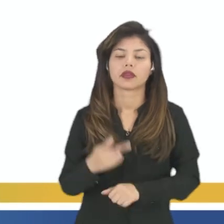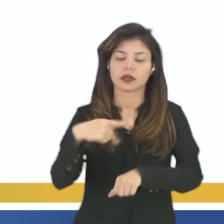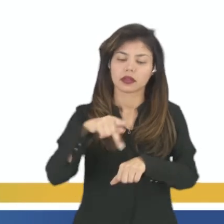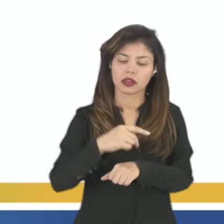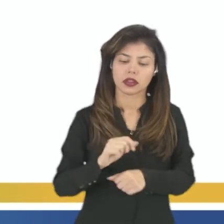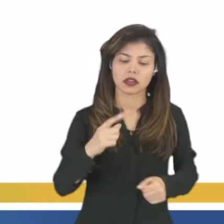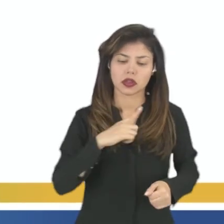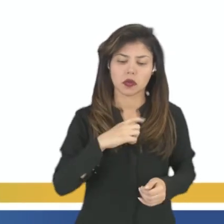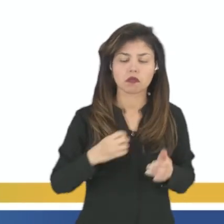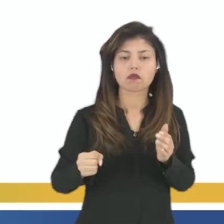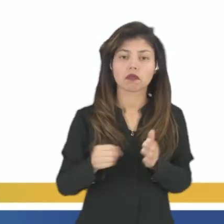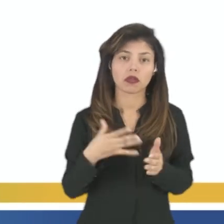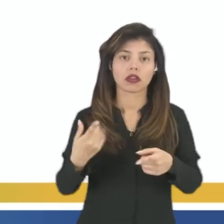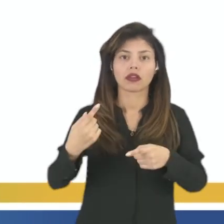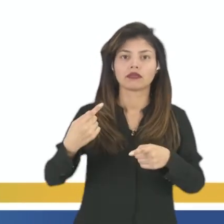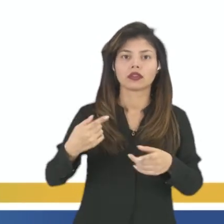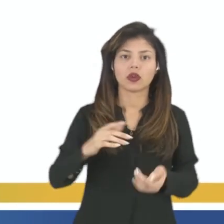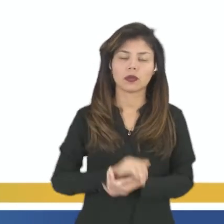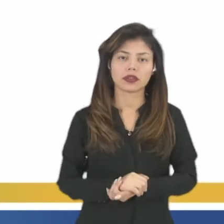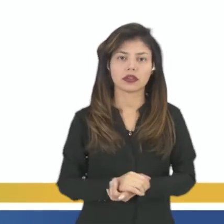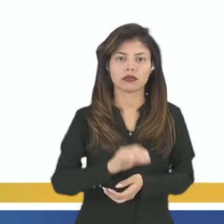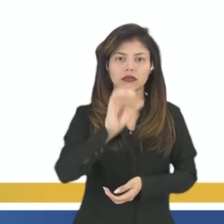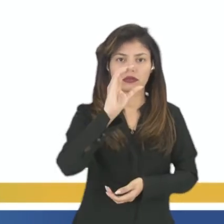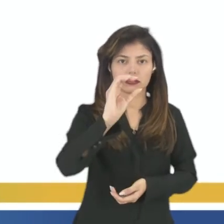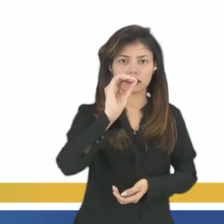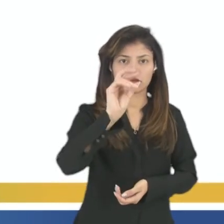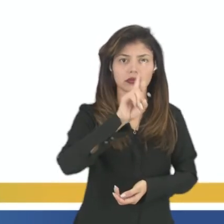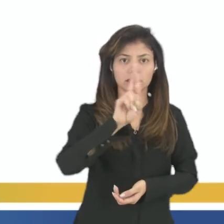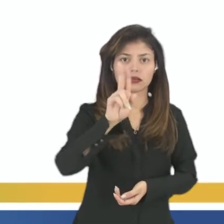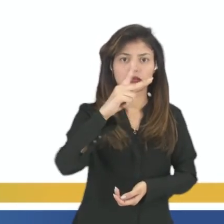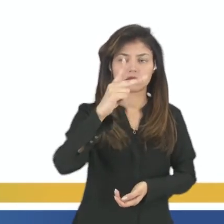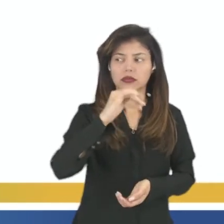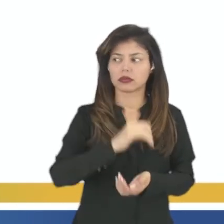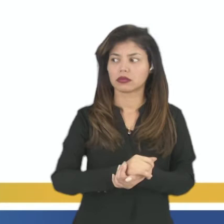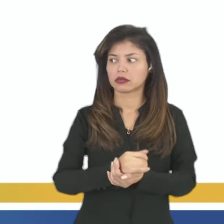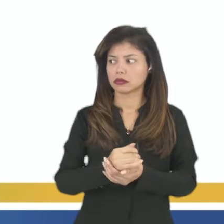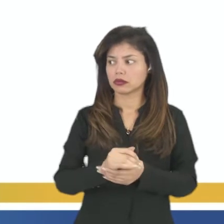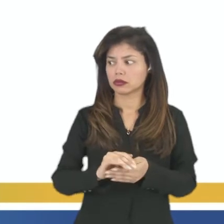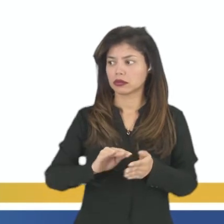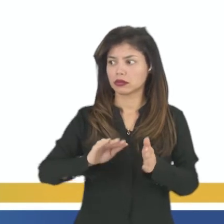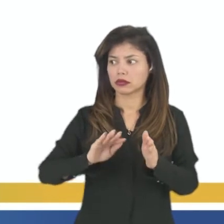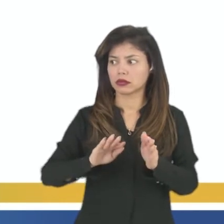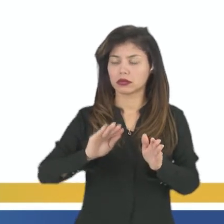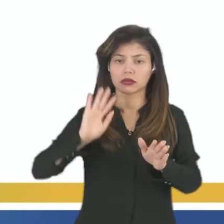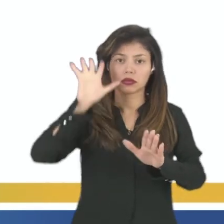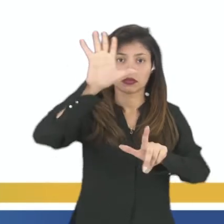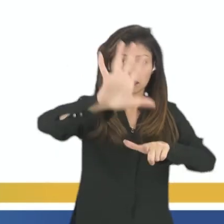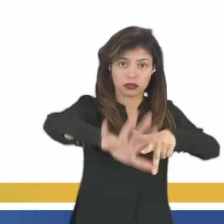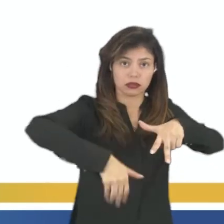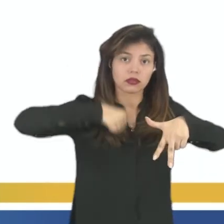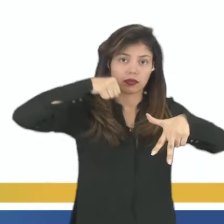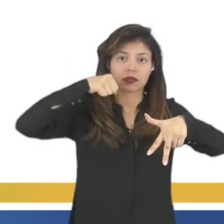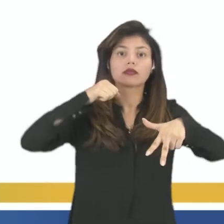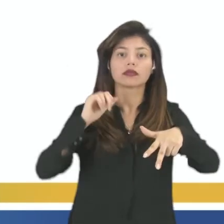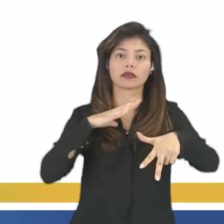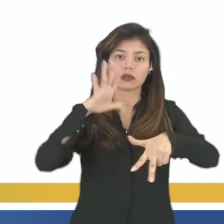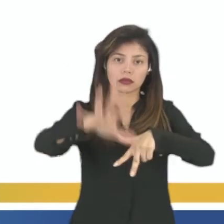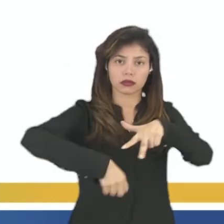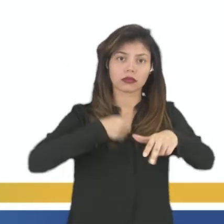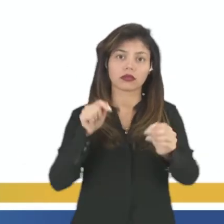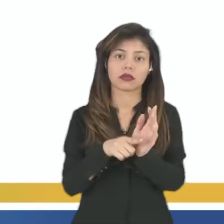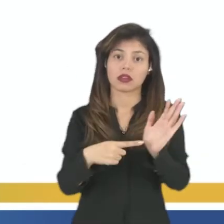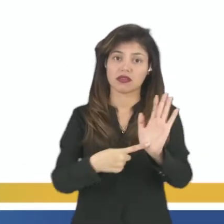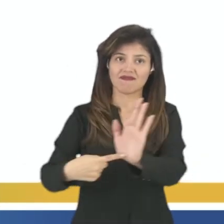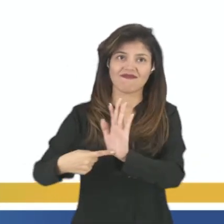apesar de tanta corrupção, de tantas coisas que acontecem nesse país, mas esse país ainda se consegue ficar aí na 10ª posição como o país mais desenvolvido do mundo,